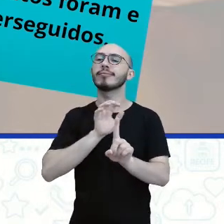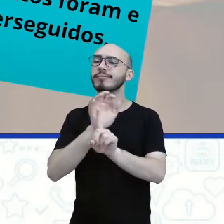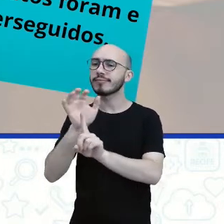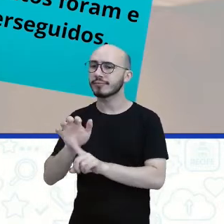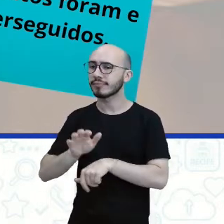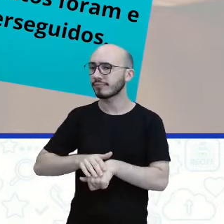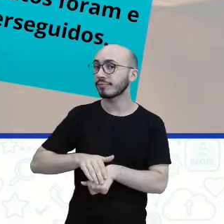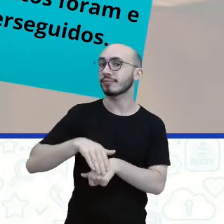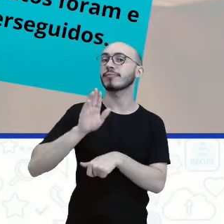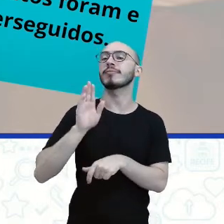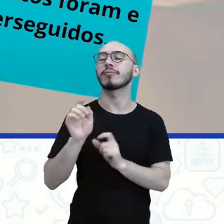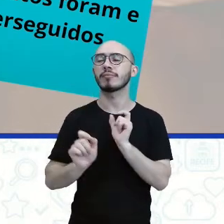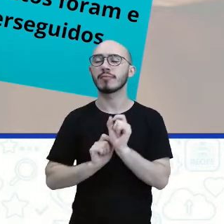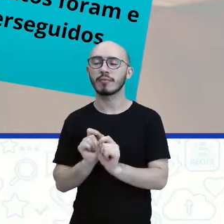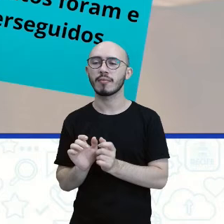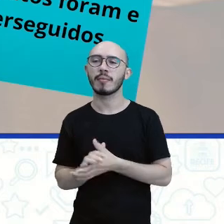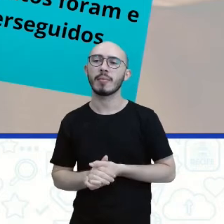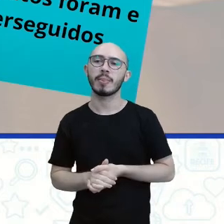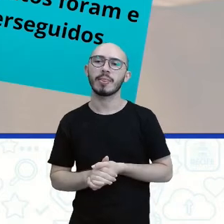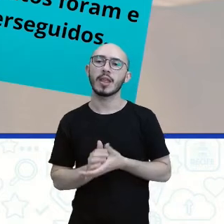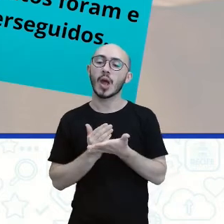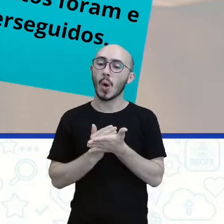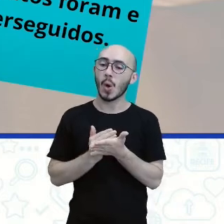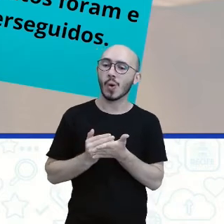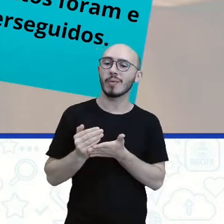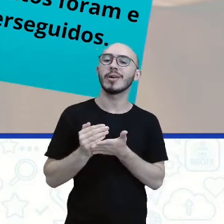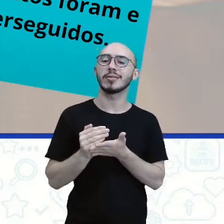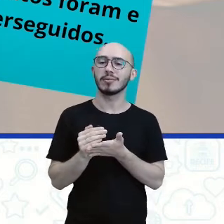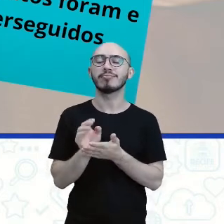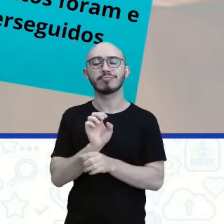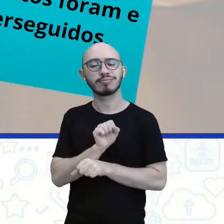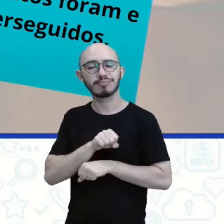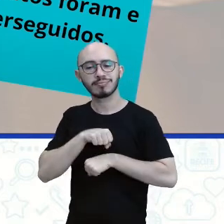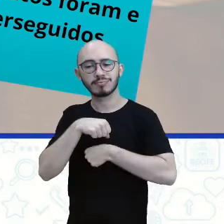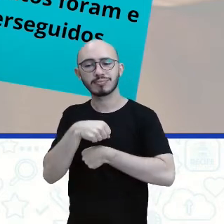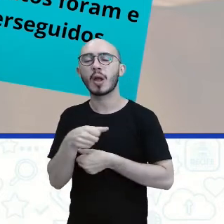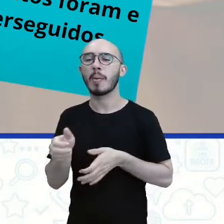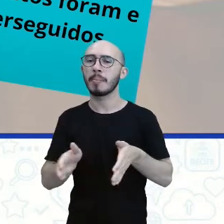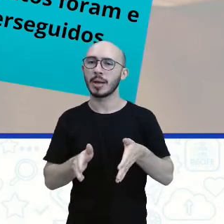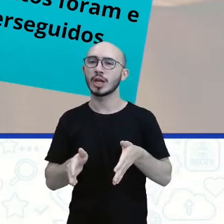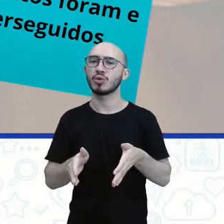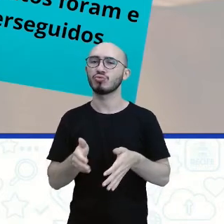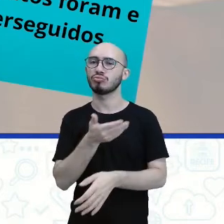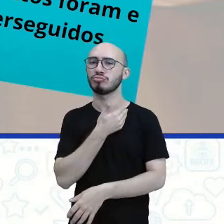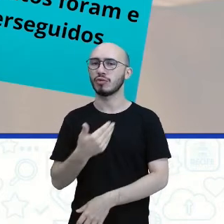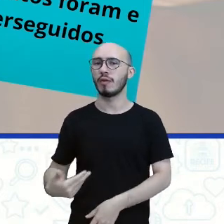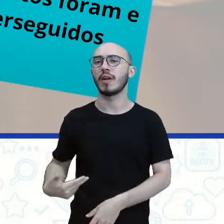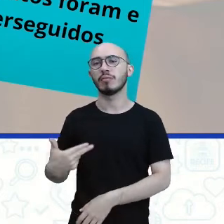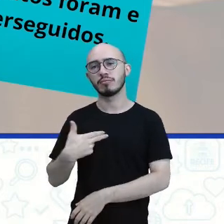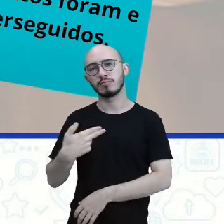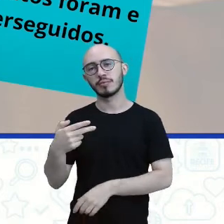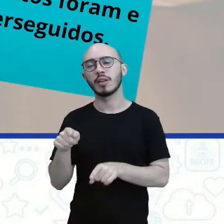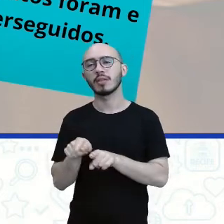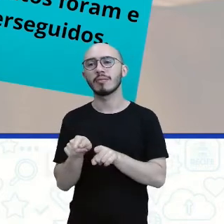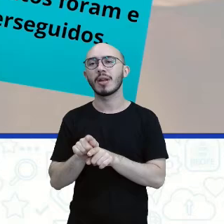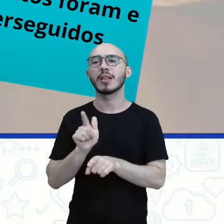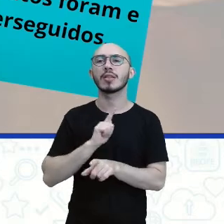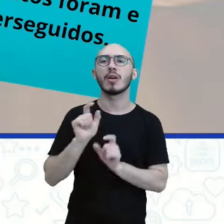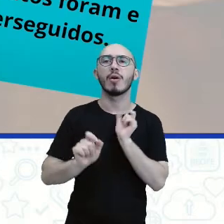mais, né, e que, né, começa a se fortalecer durante o governo Vargas, claro, com idas e vindas, né?